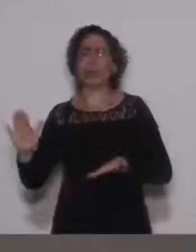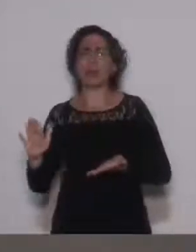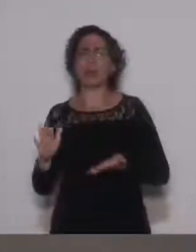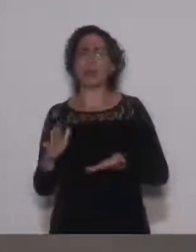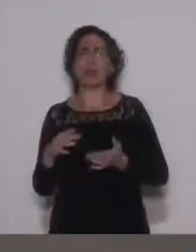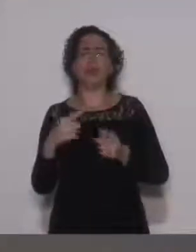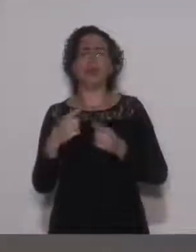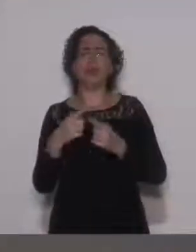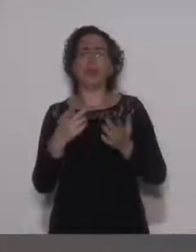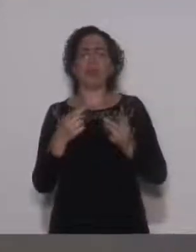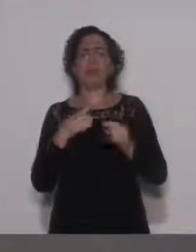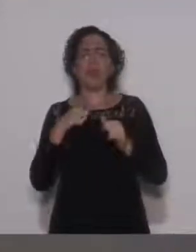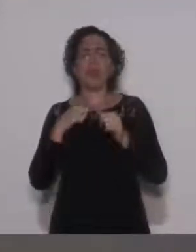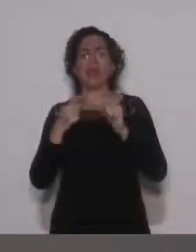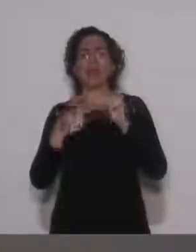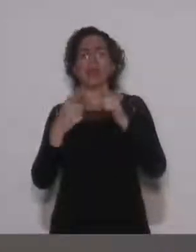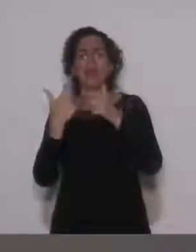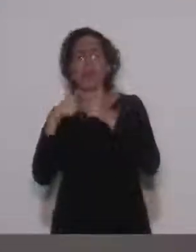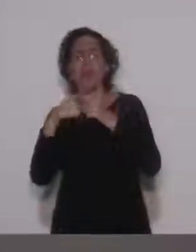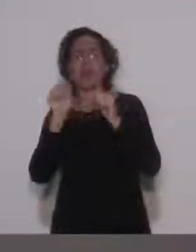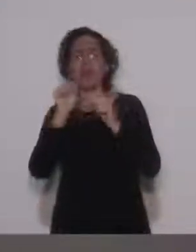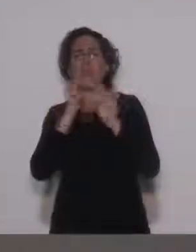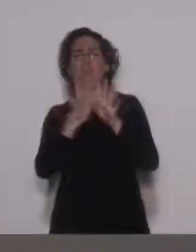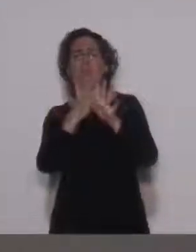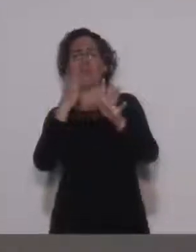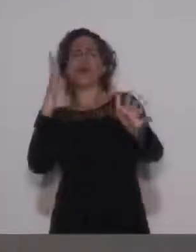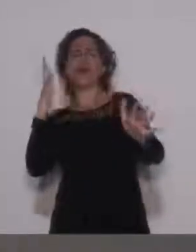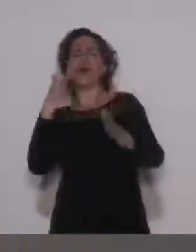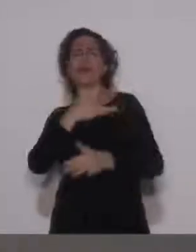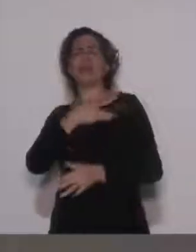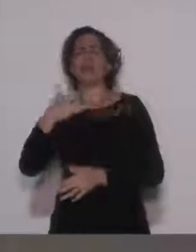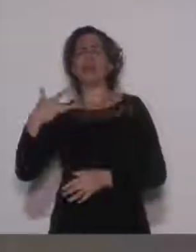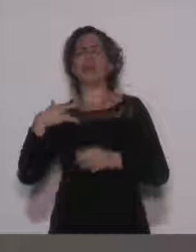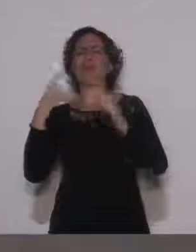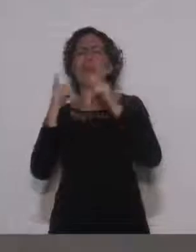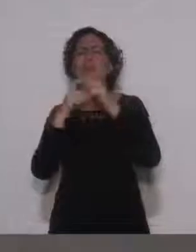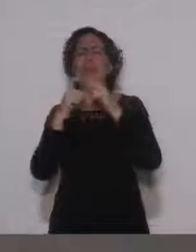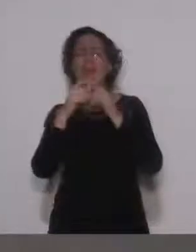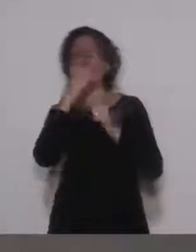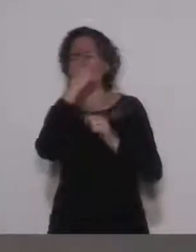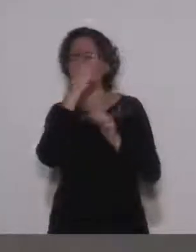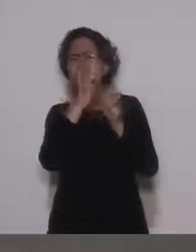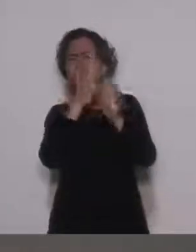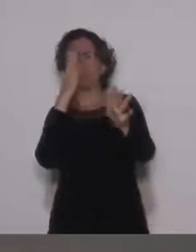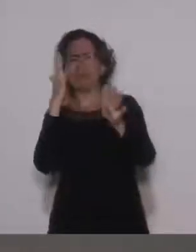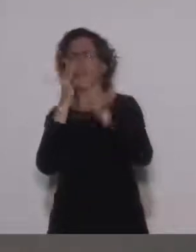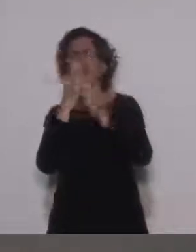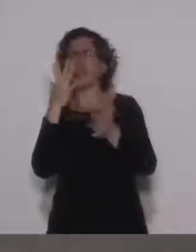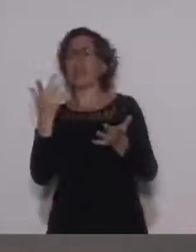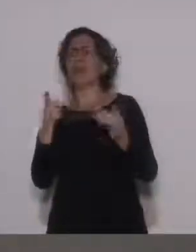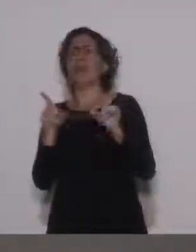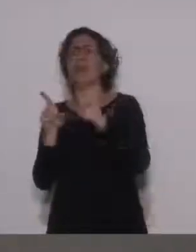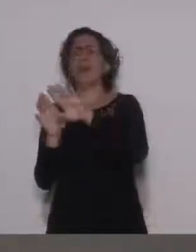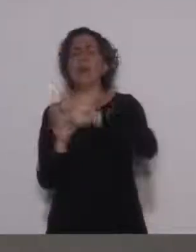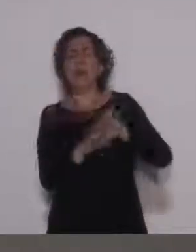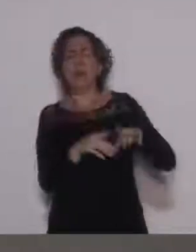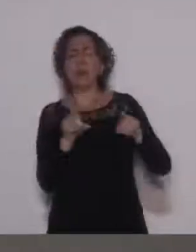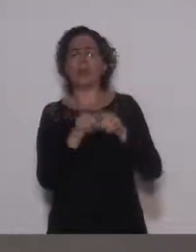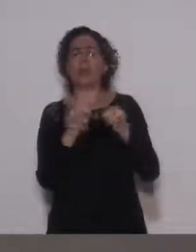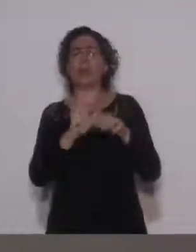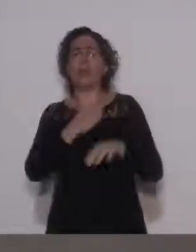consegue eliminar as filas no posto de saúde, por exemplo? Ou melhorar o planejamento na